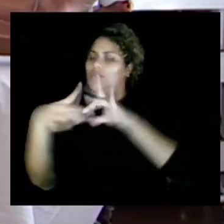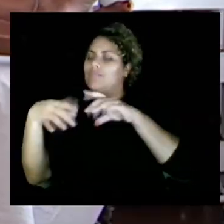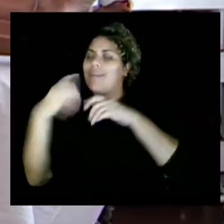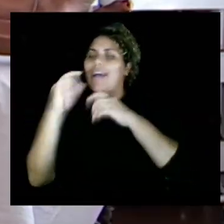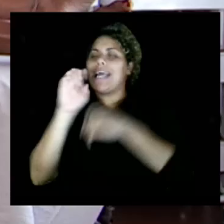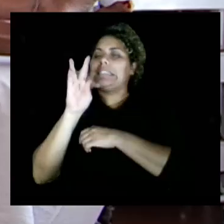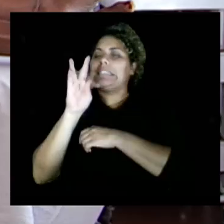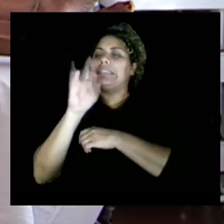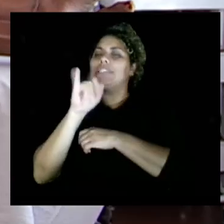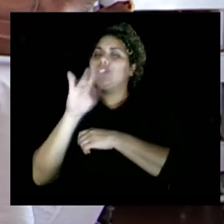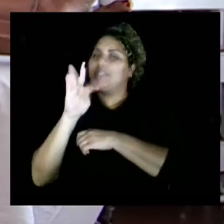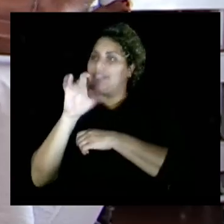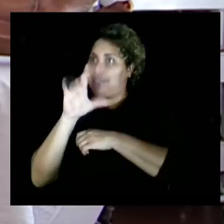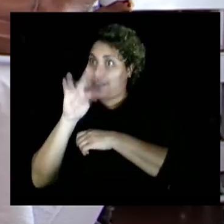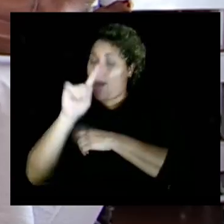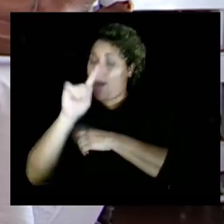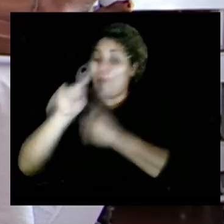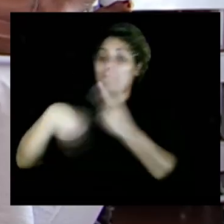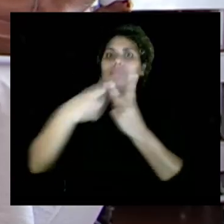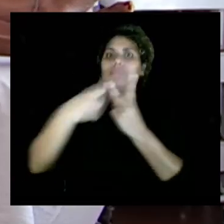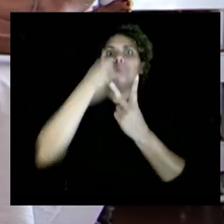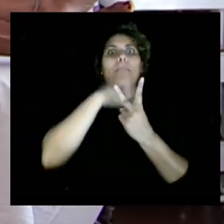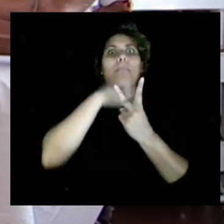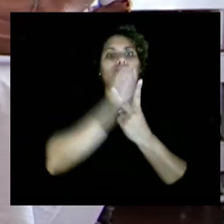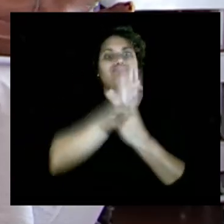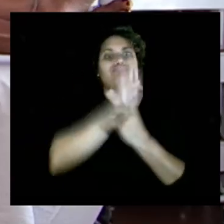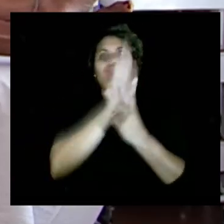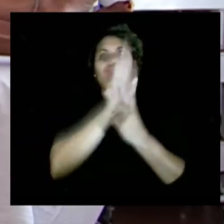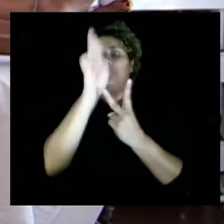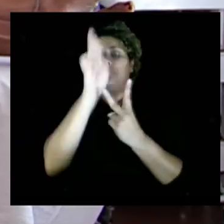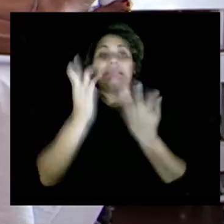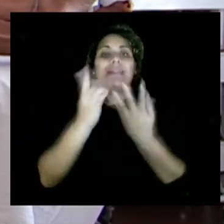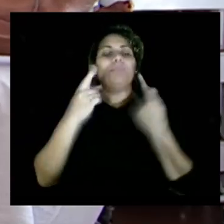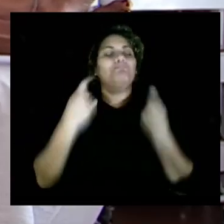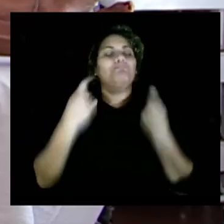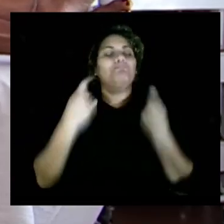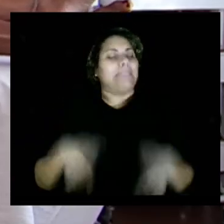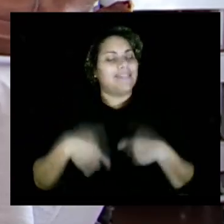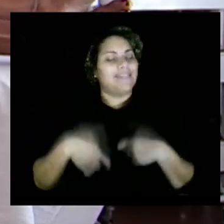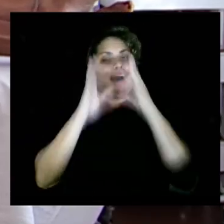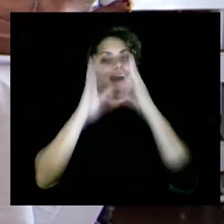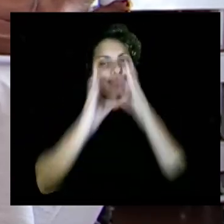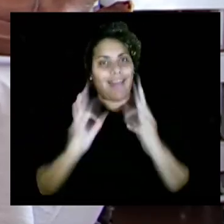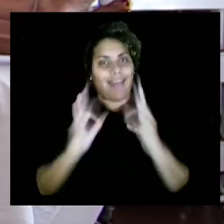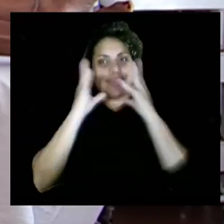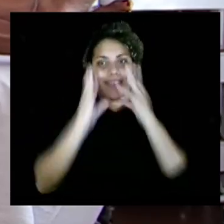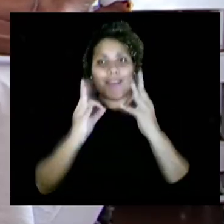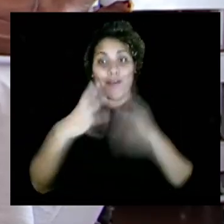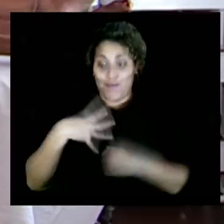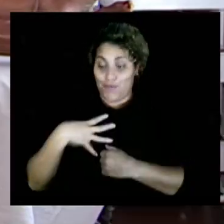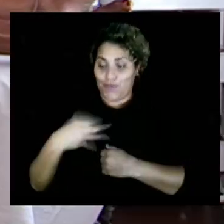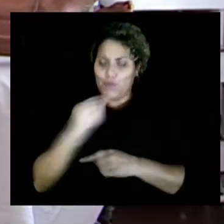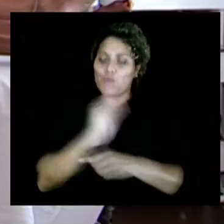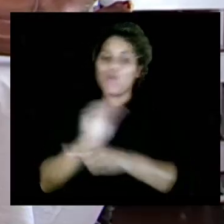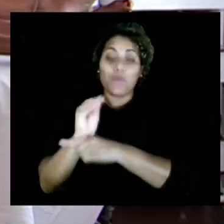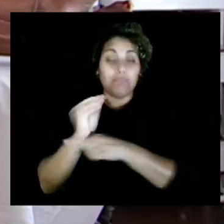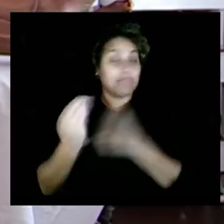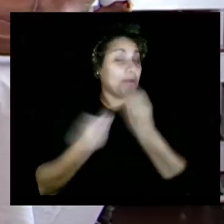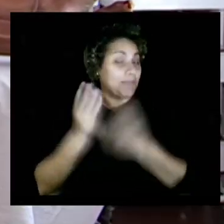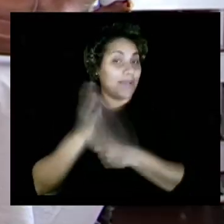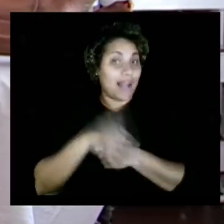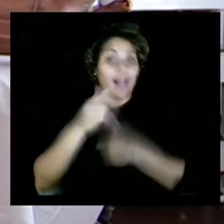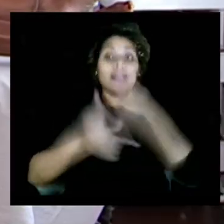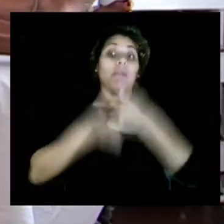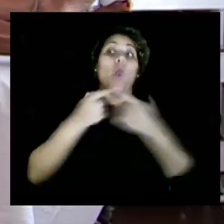de mãe, que precisa estar sempre atenta aos filhos. E ela trabalha aqui, na casa